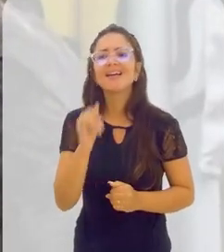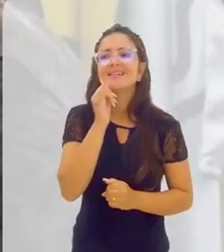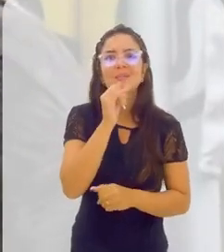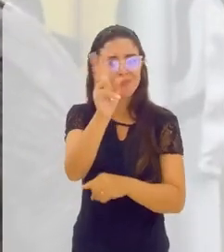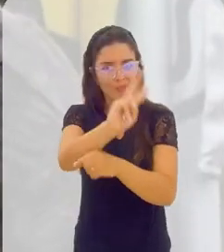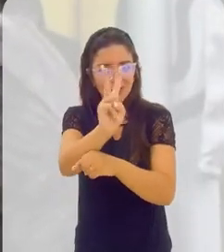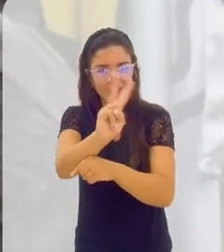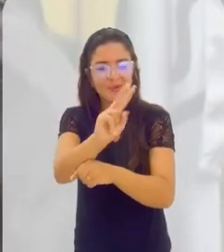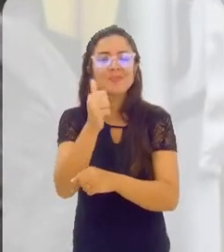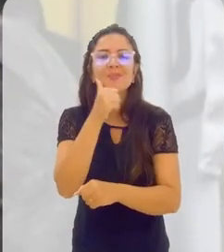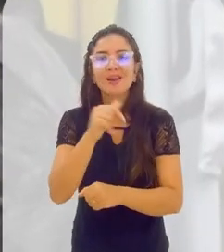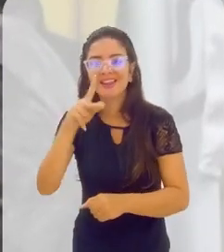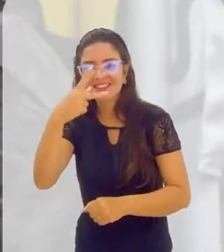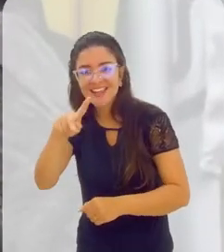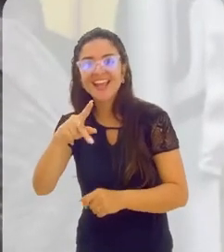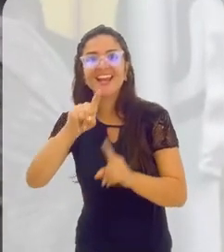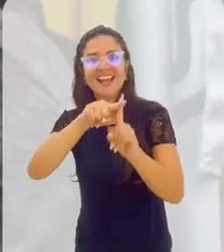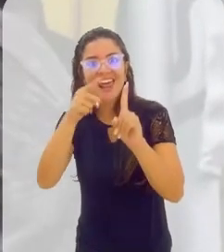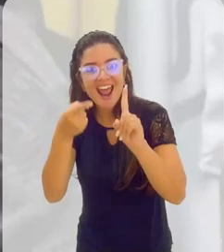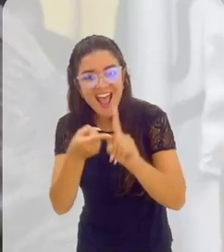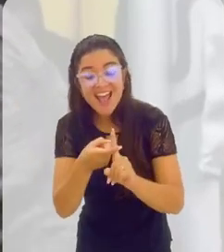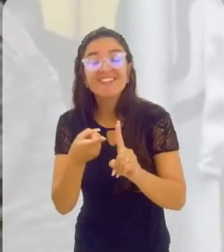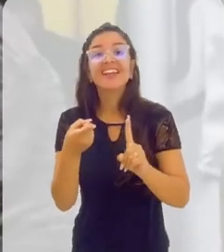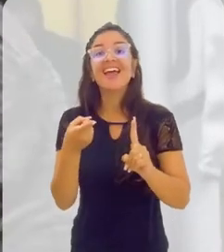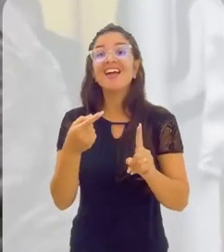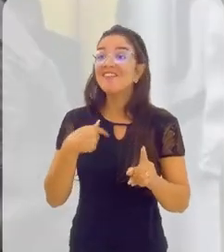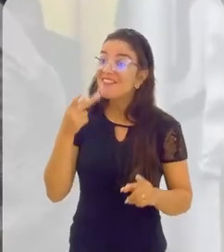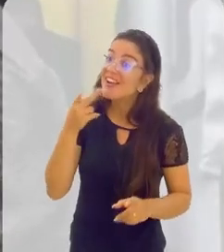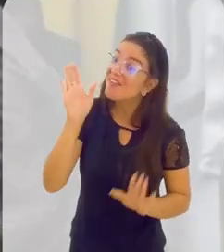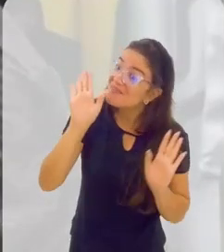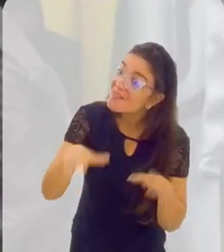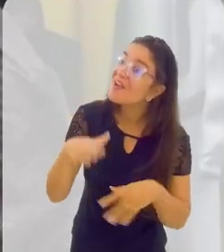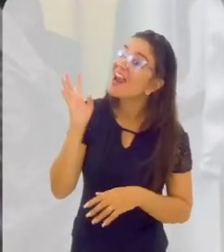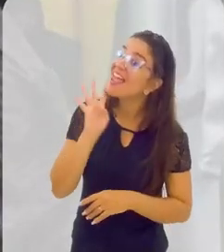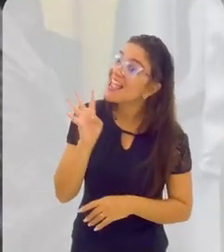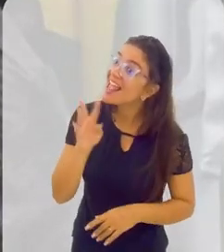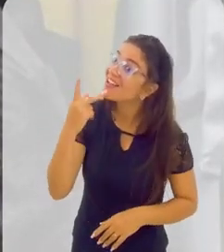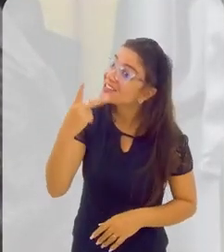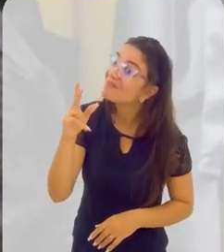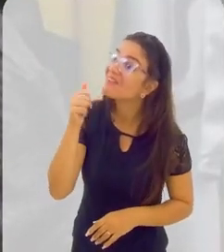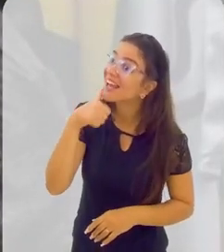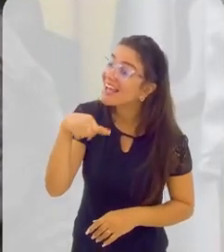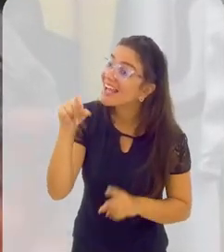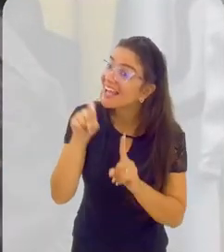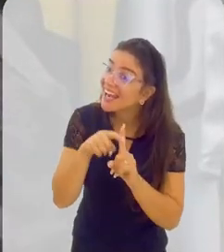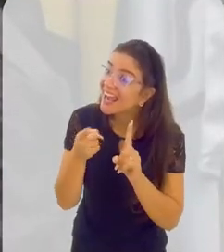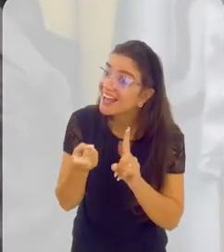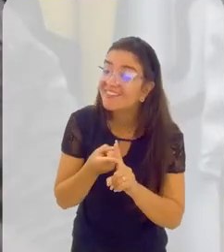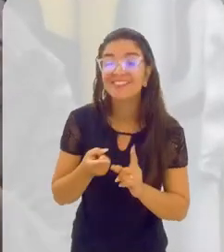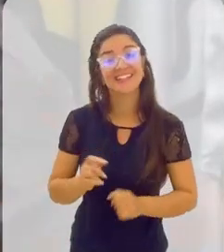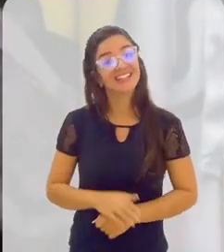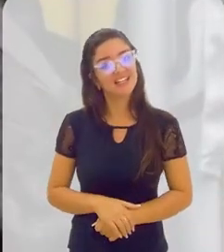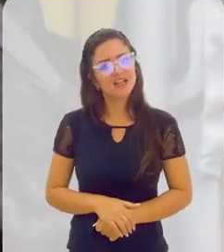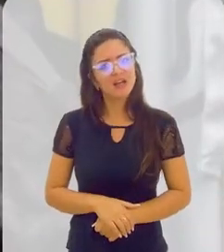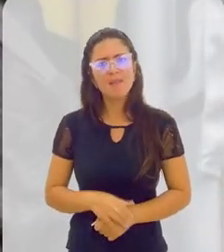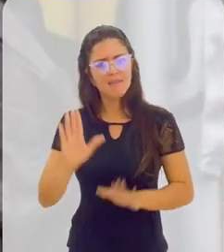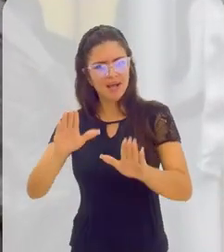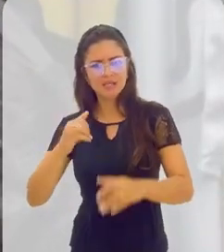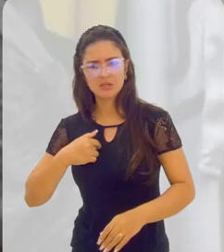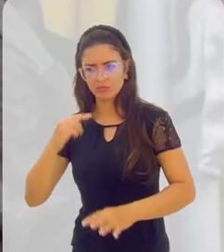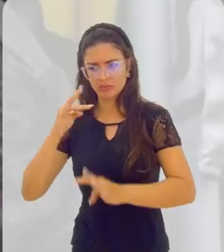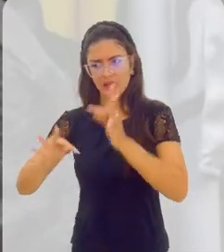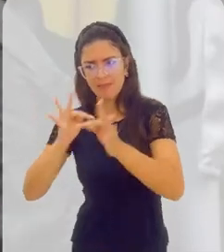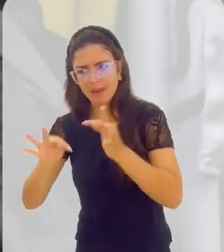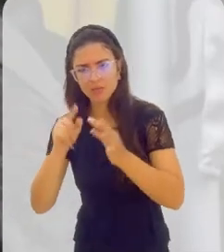nasceu filho ele vem de que legal você pensa o quê Porque gente né não fiz um parto não tenho nada a ver